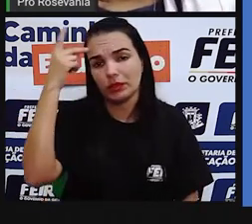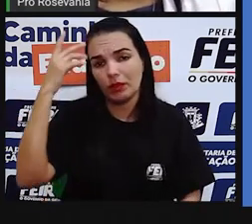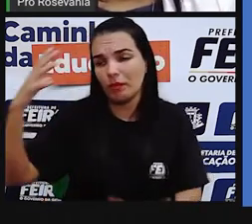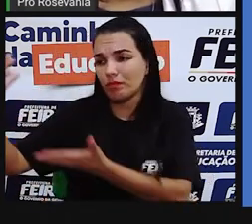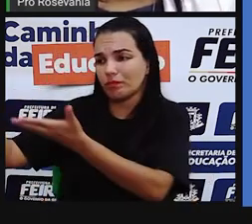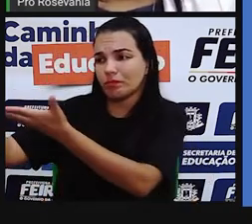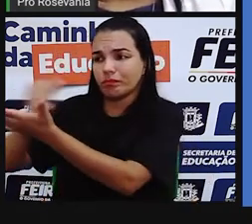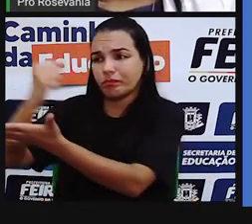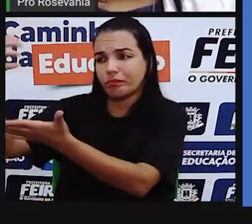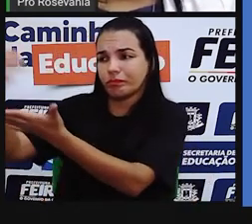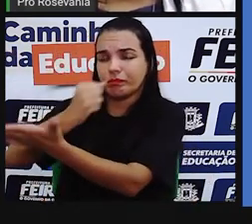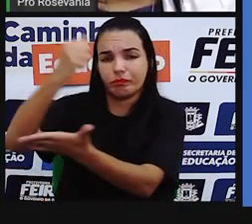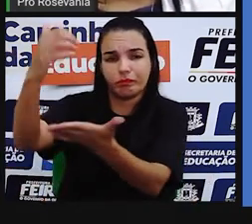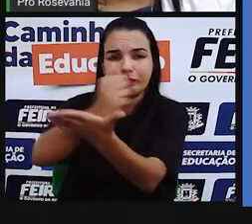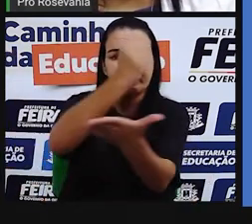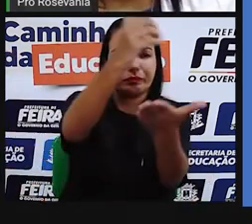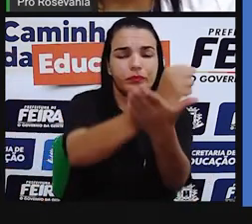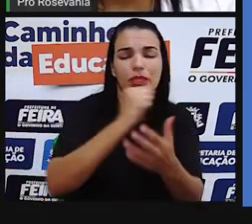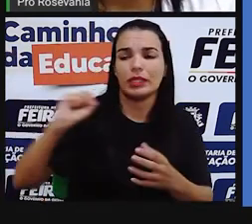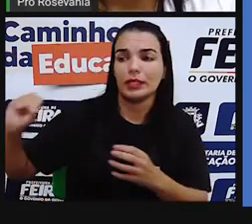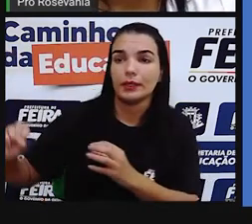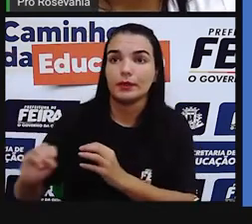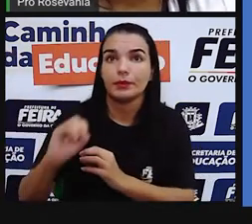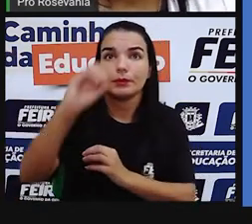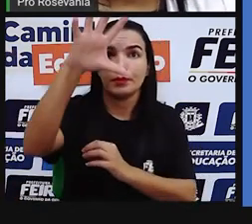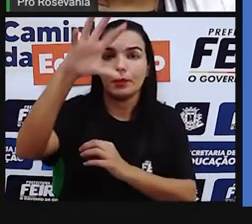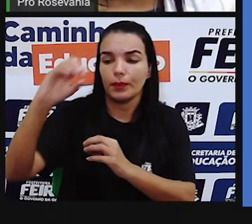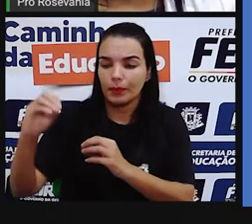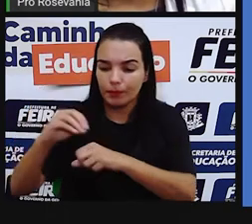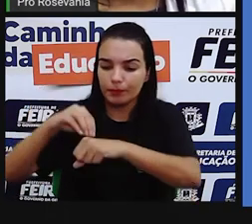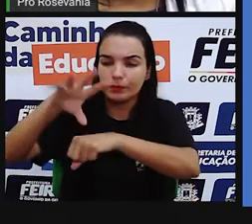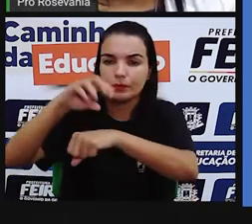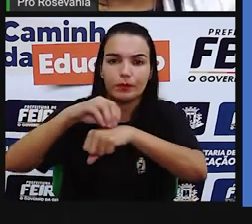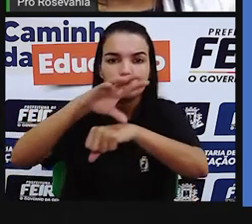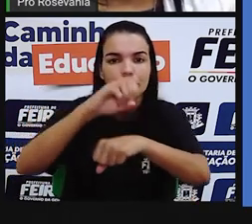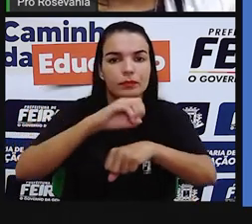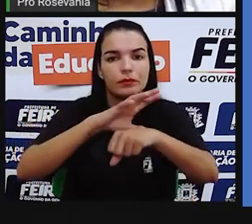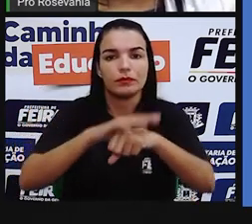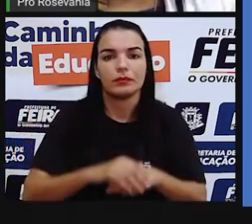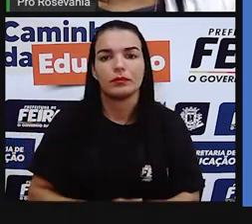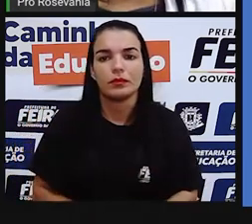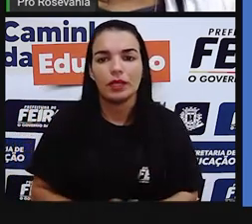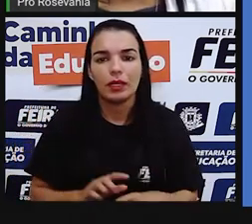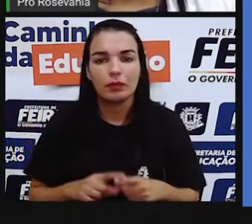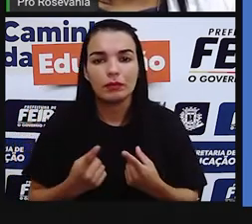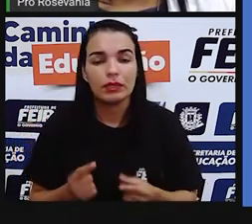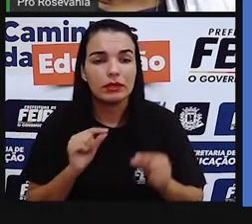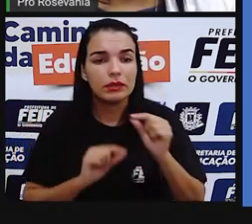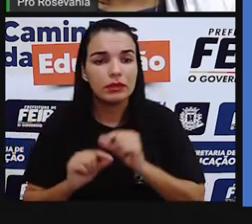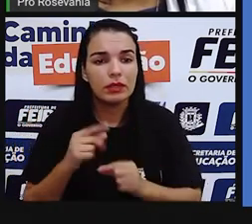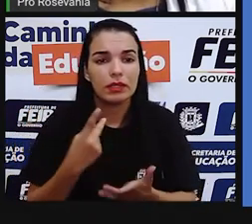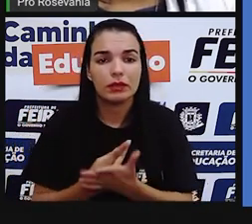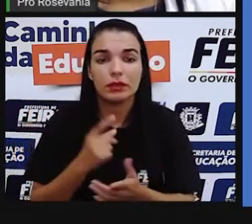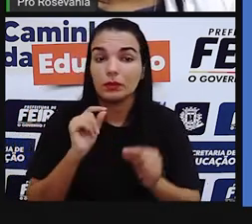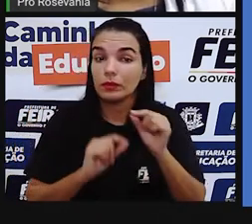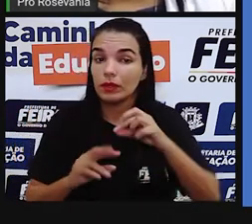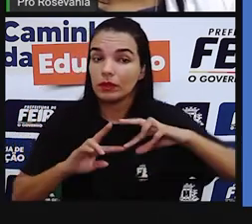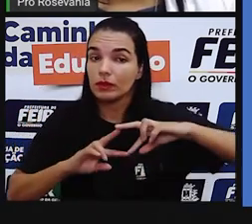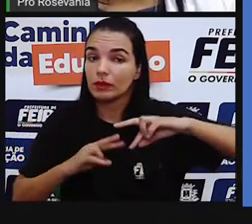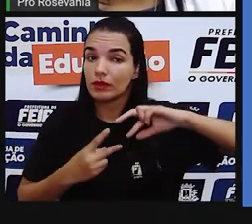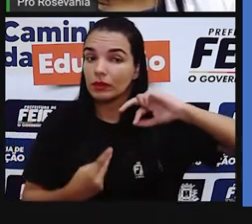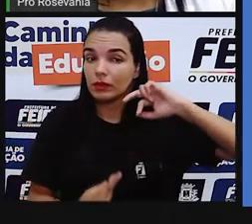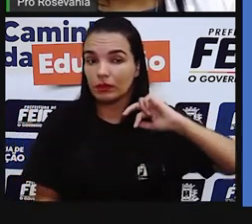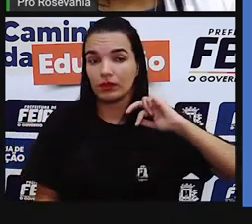nossa diversidade genética a encontrar nas porções africanas dos nossos genomas, é semelhante àquela das